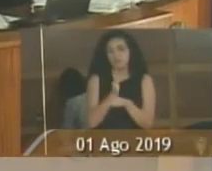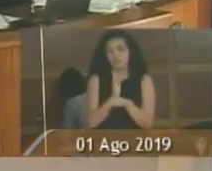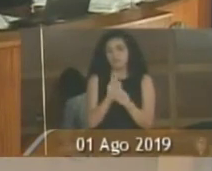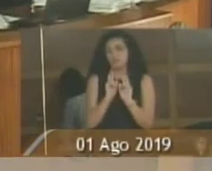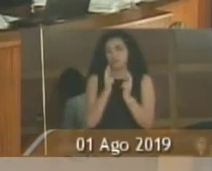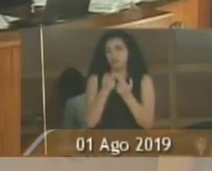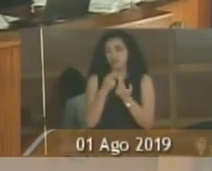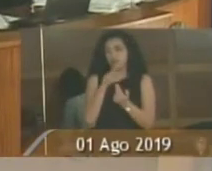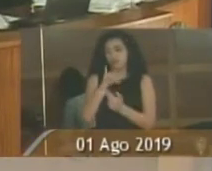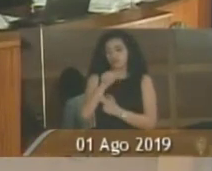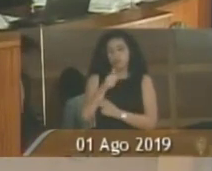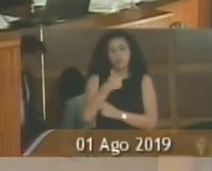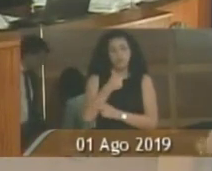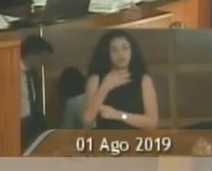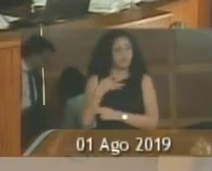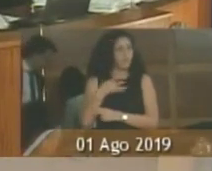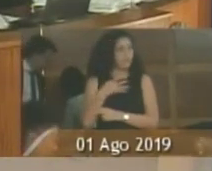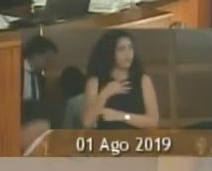no dia 14 de maio.